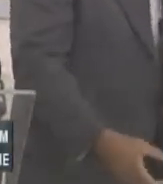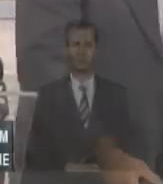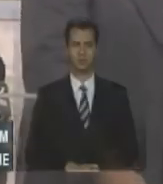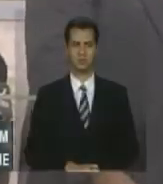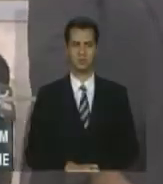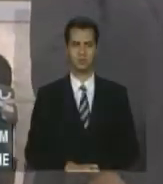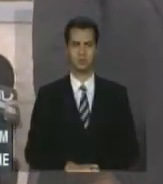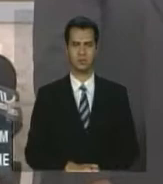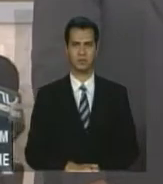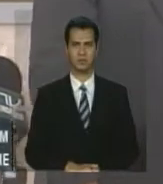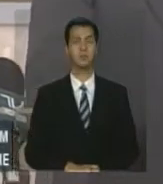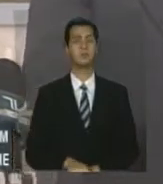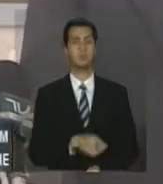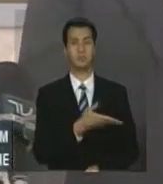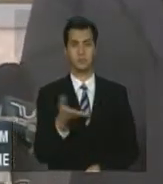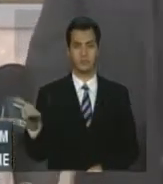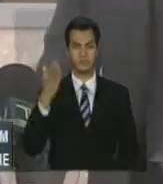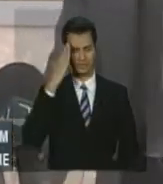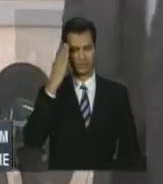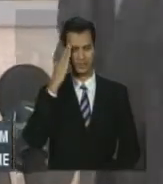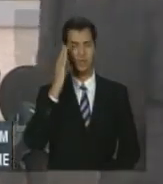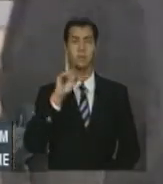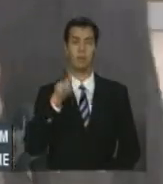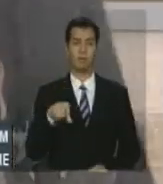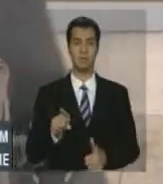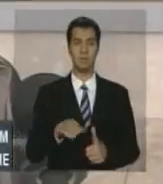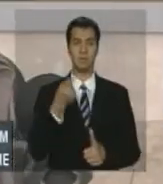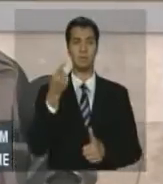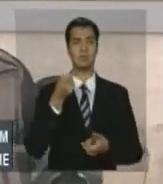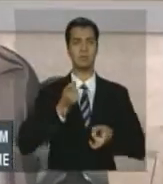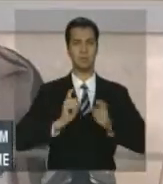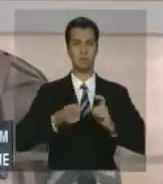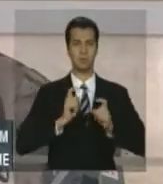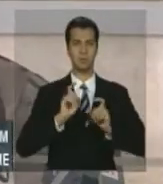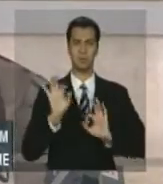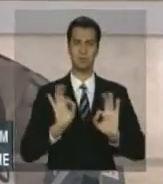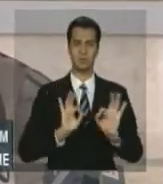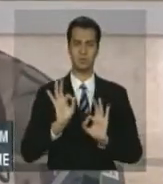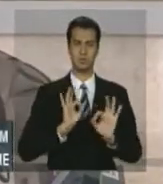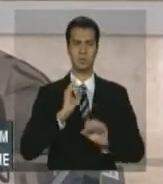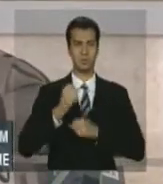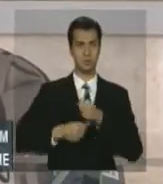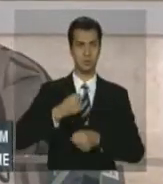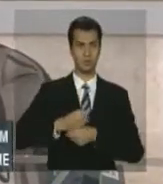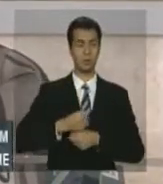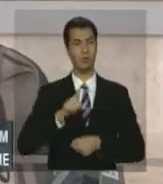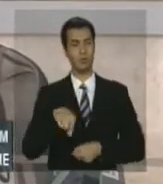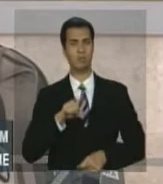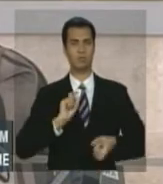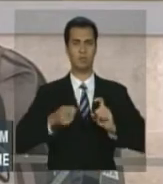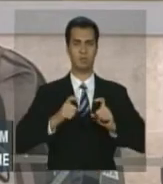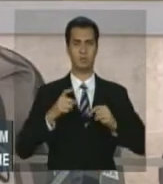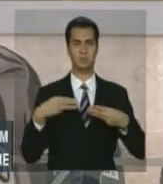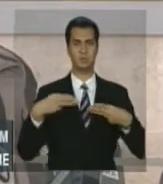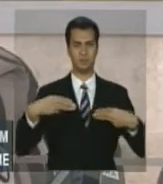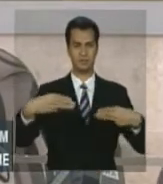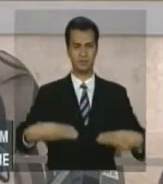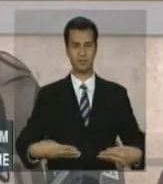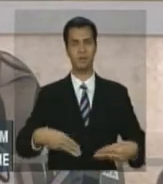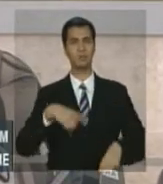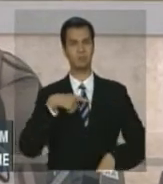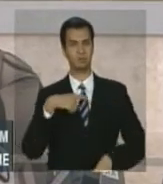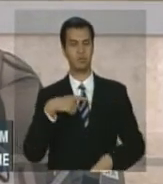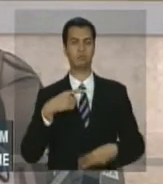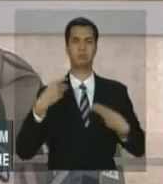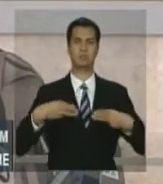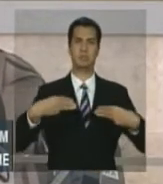Isso, gente. Como vocês sabem, foi a primeira reunião de planejamento do ano, uma reunião ministerial. Nós estávamos com a maioria dos